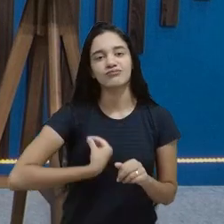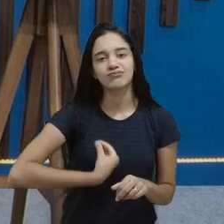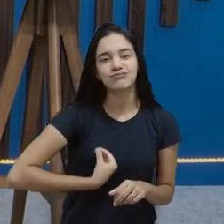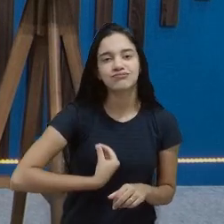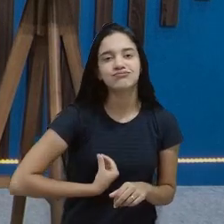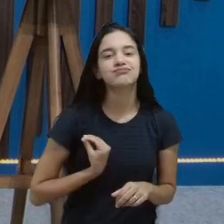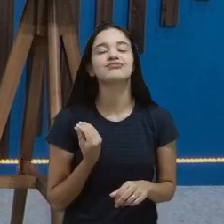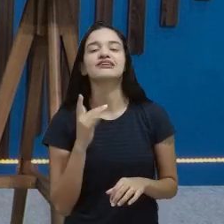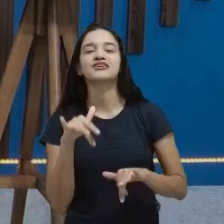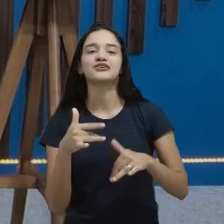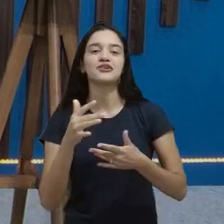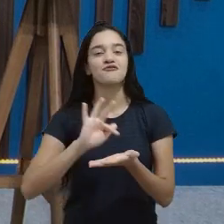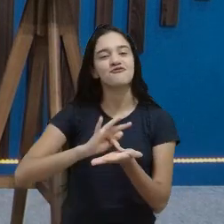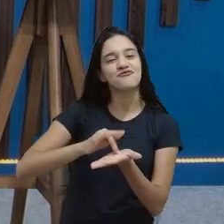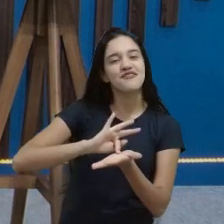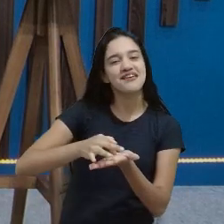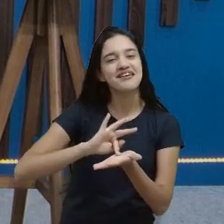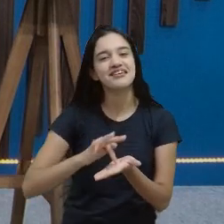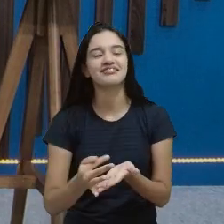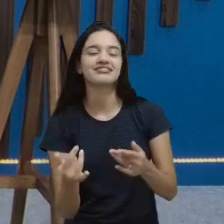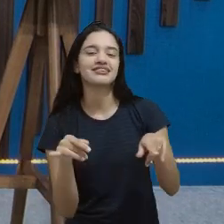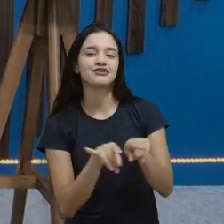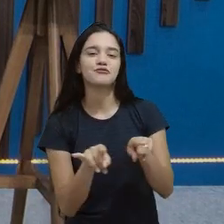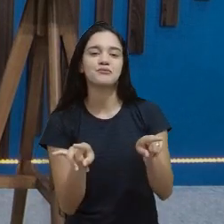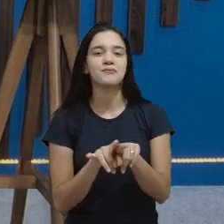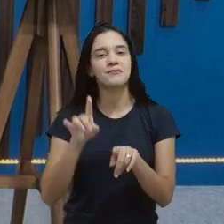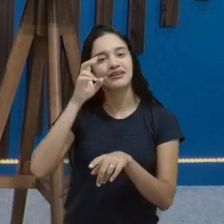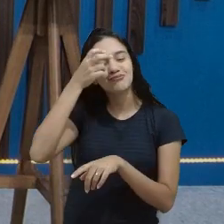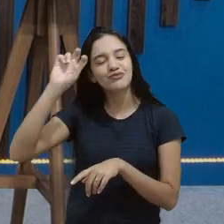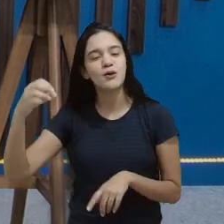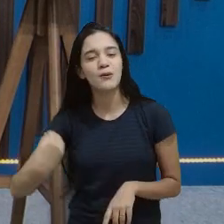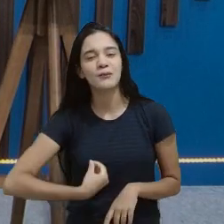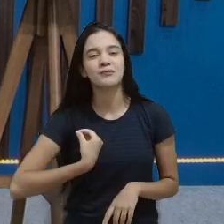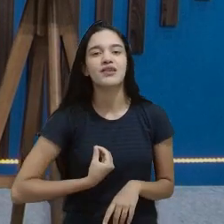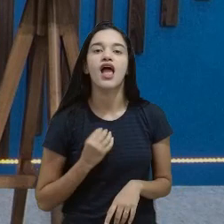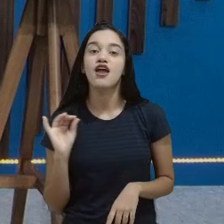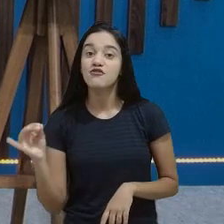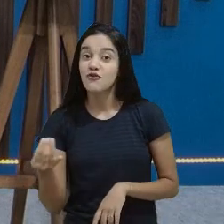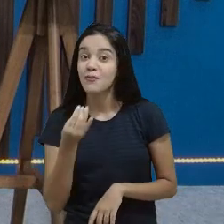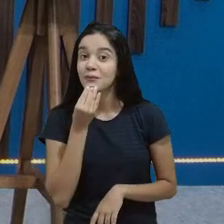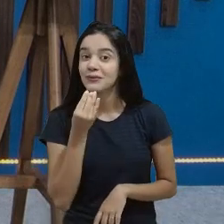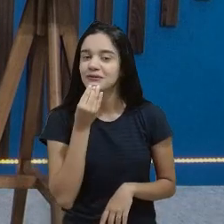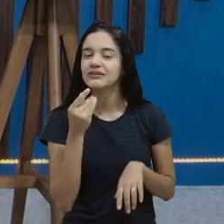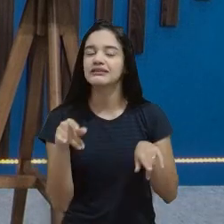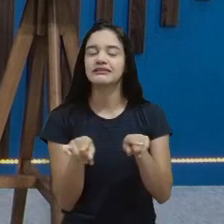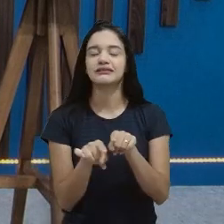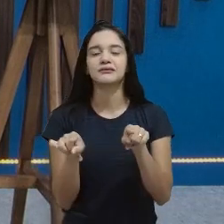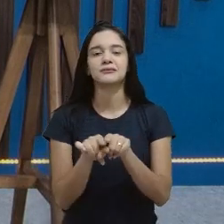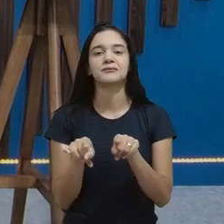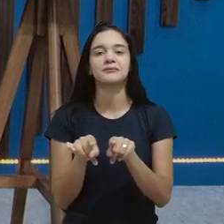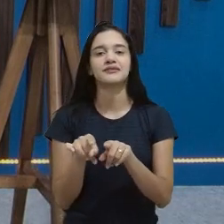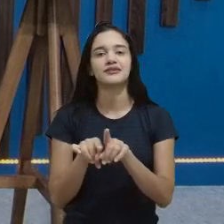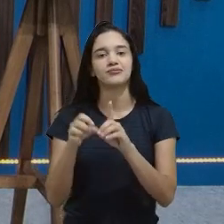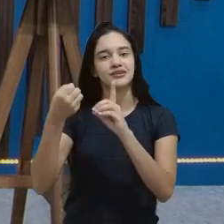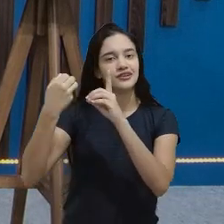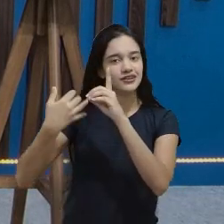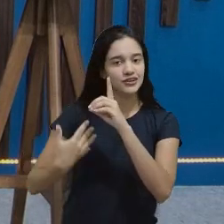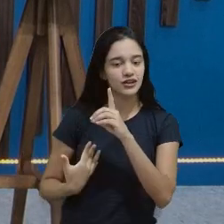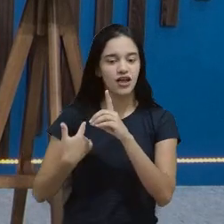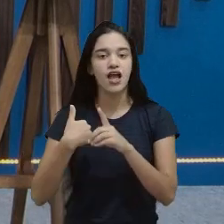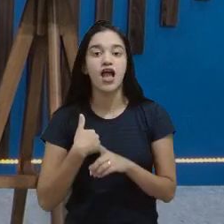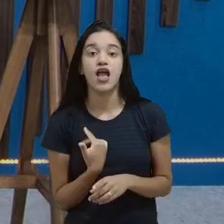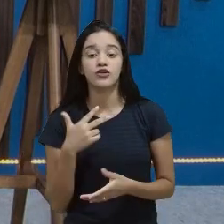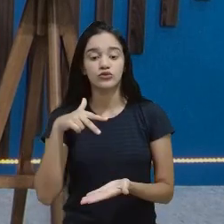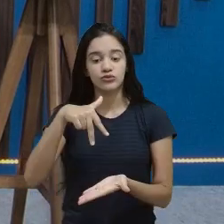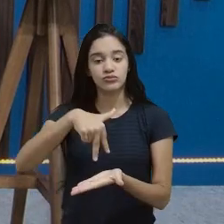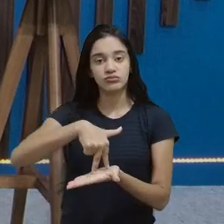Vivenciando, em ritmo de frevo, vivenciando essa cultura. Eu vou aproveitar e também me autodescrever. Eu estou em